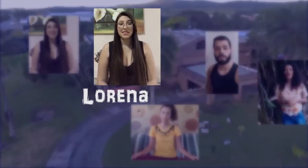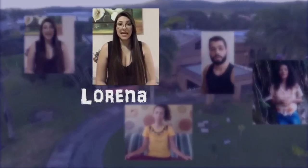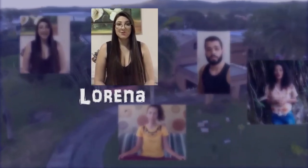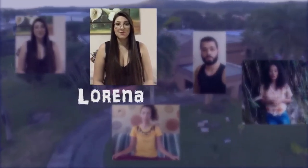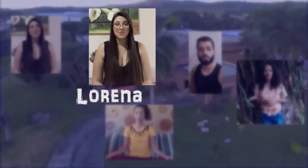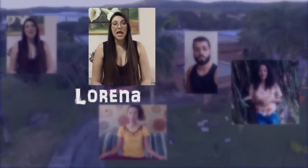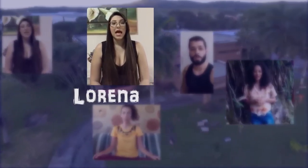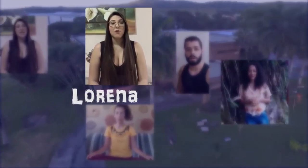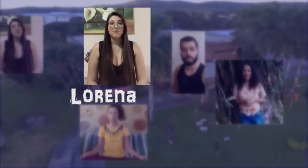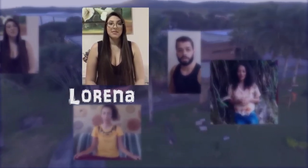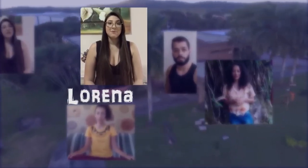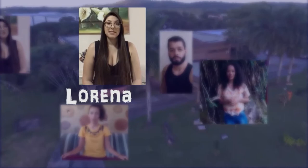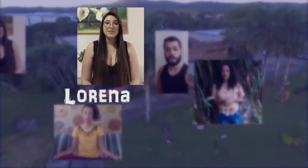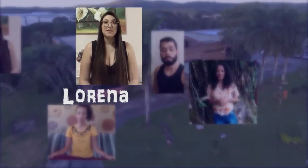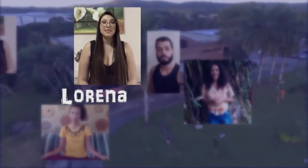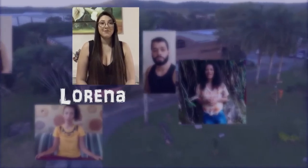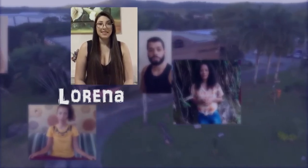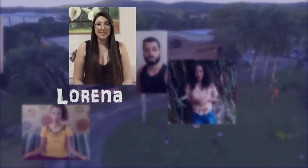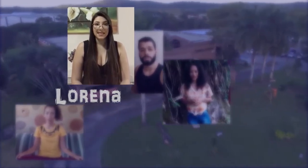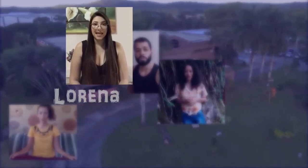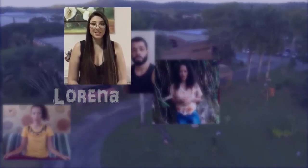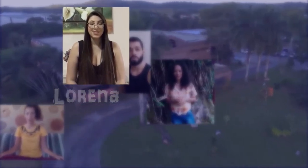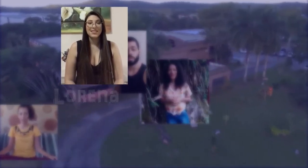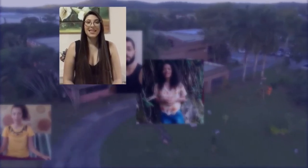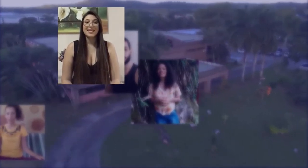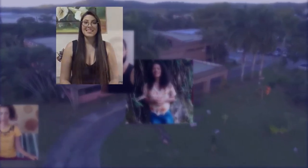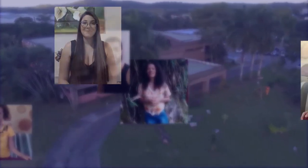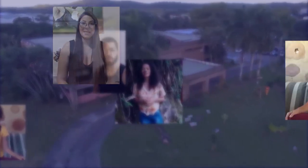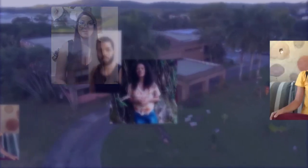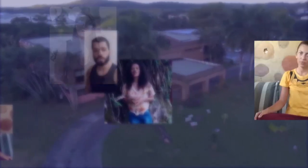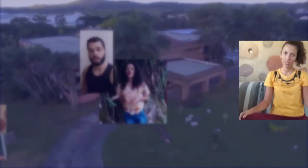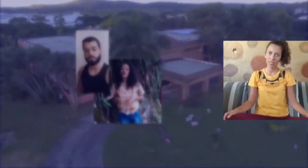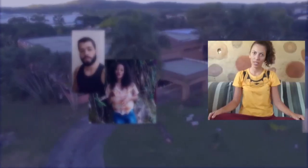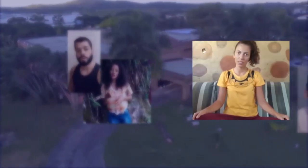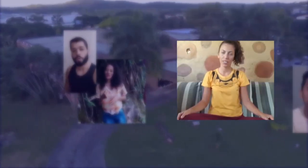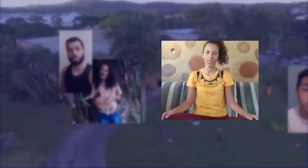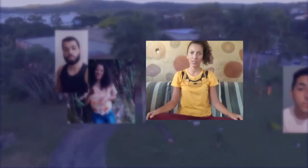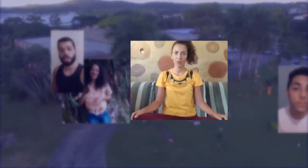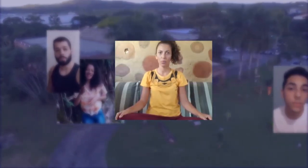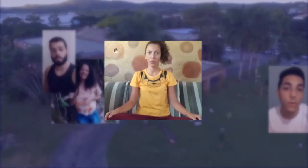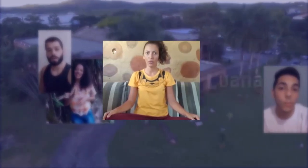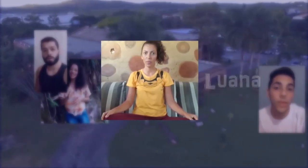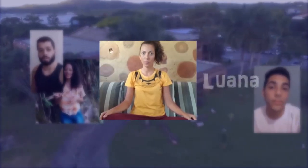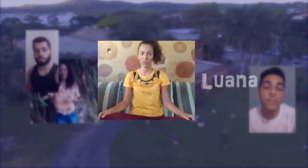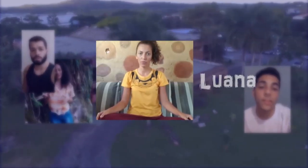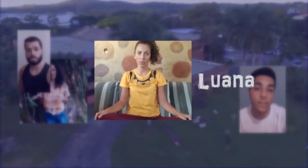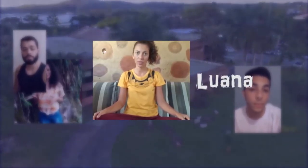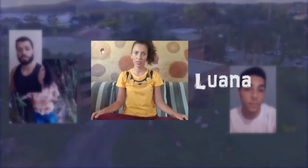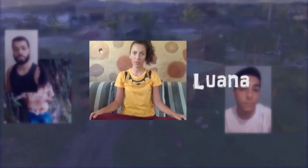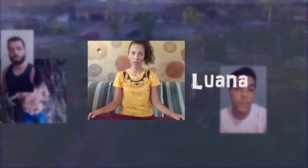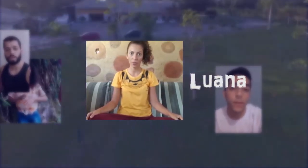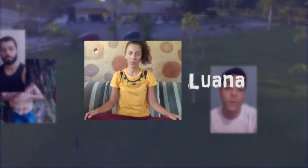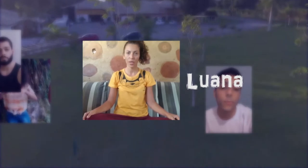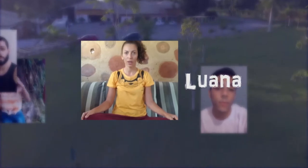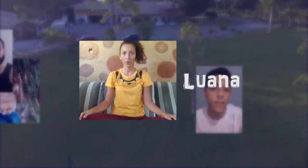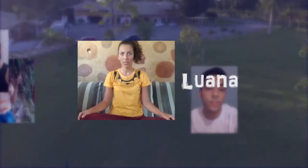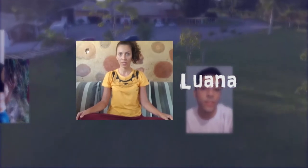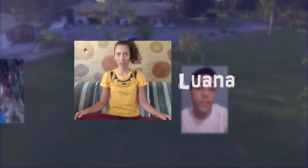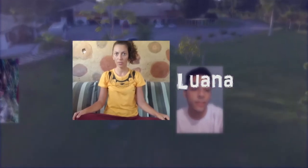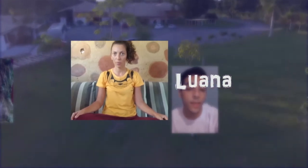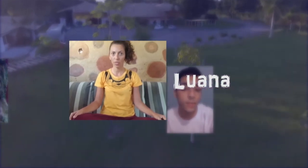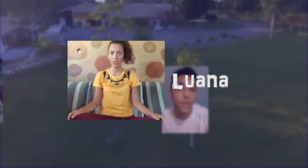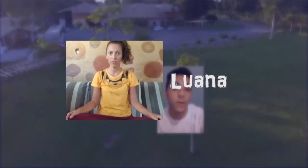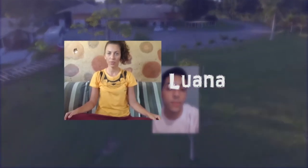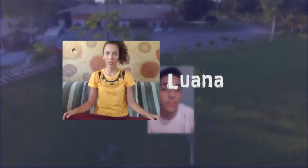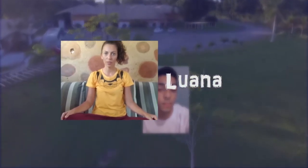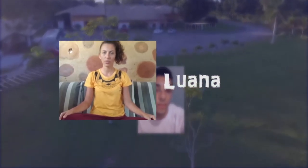desafios enfrentados. A UFSB se manteve resiliente e em crescimento. Uma universidade que nasceu com uma nova perspectiva educacional,